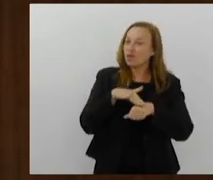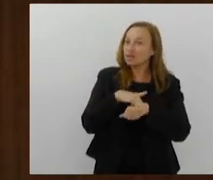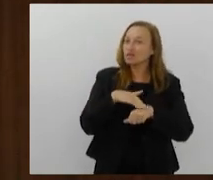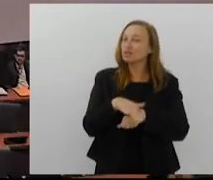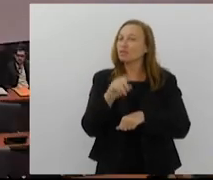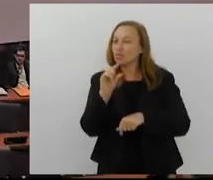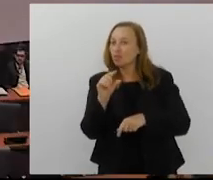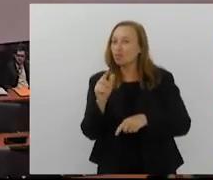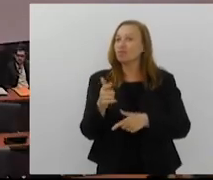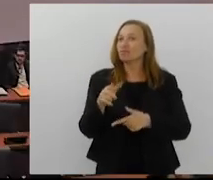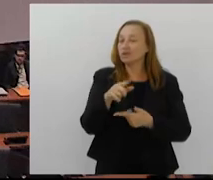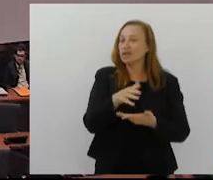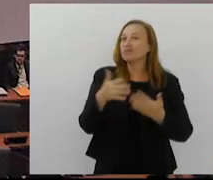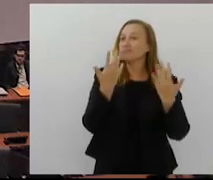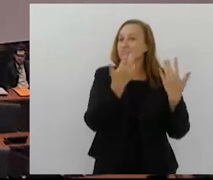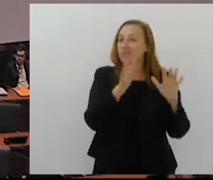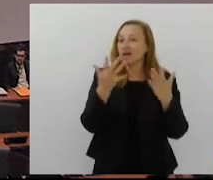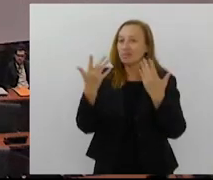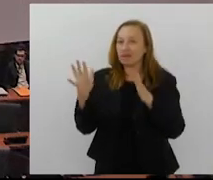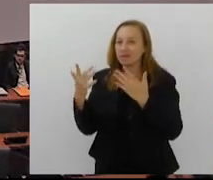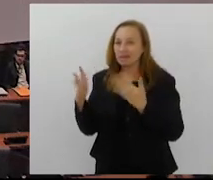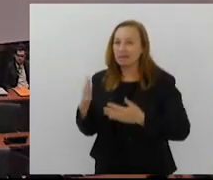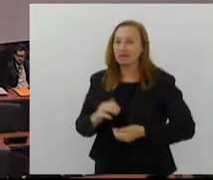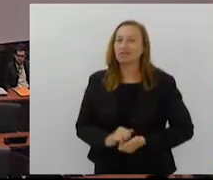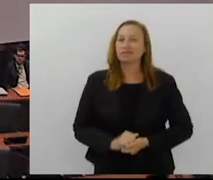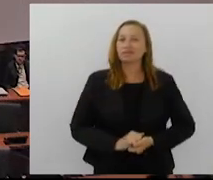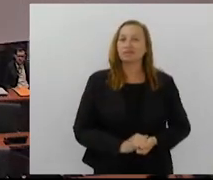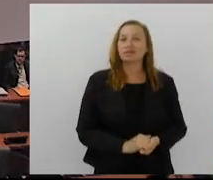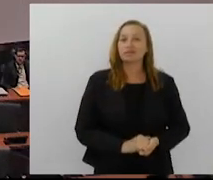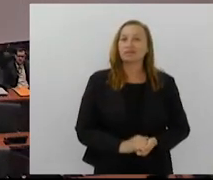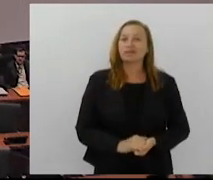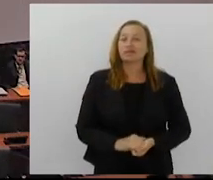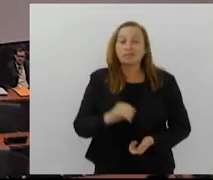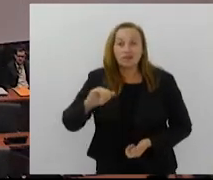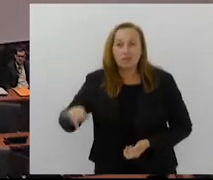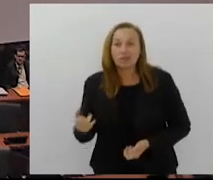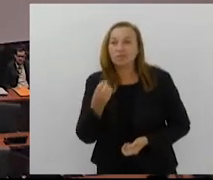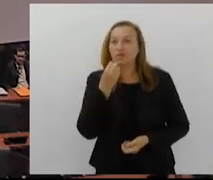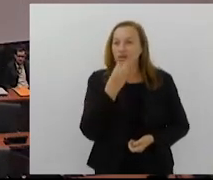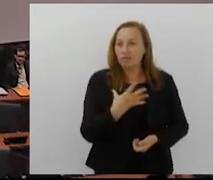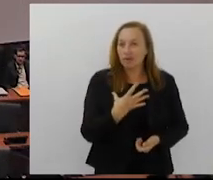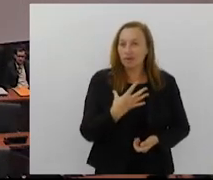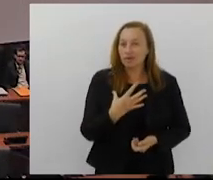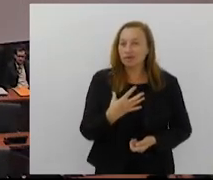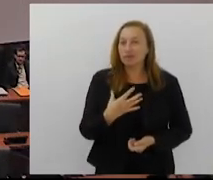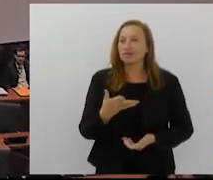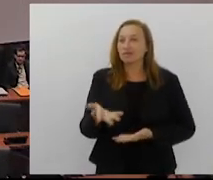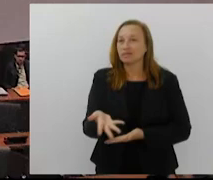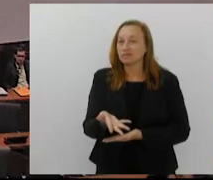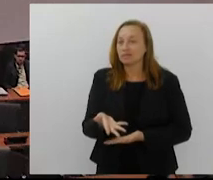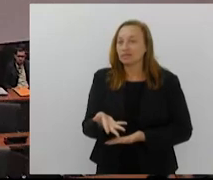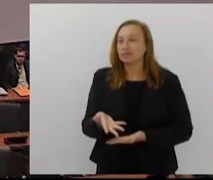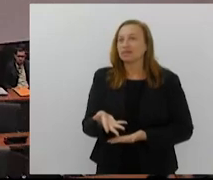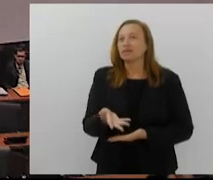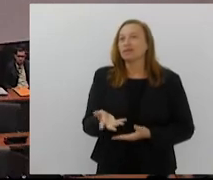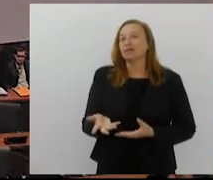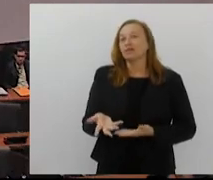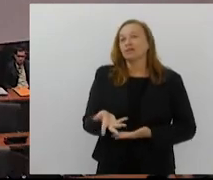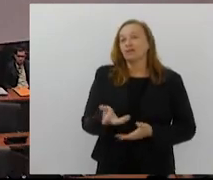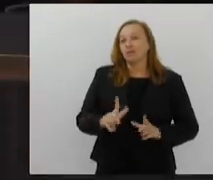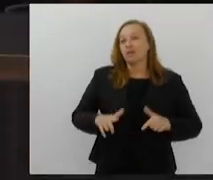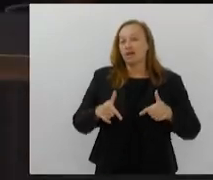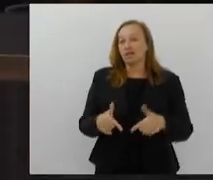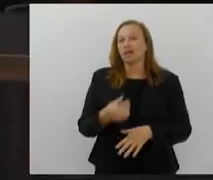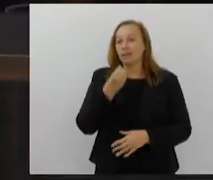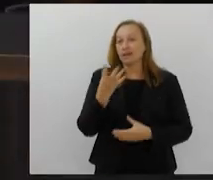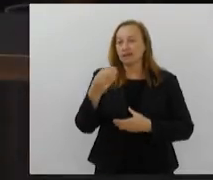eles. Queria também saudá-los e que aproveitem bem e tenham uma participação ativa na sociedade. Com